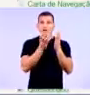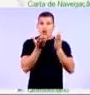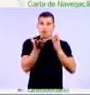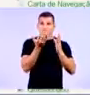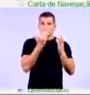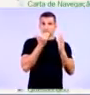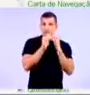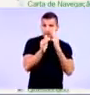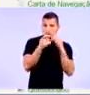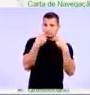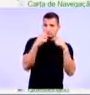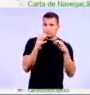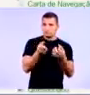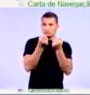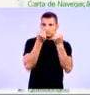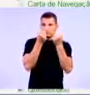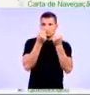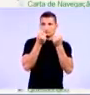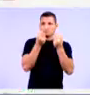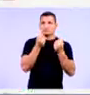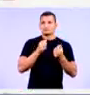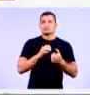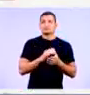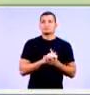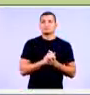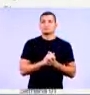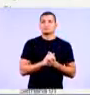salvar mudanças. Clique em cima.